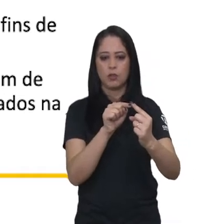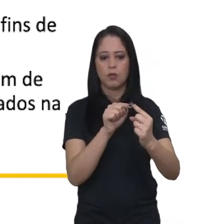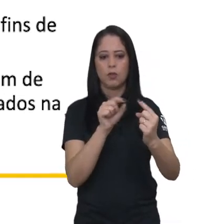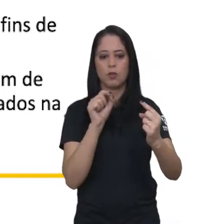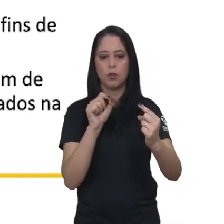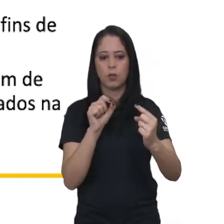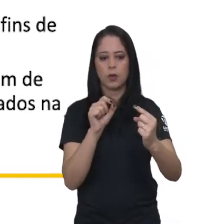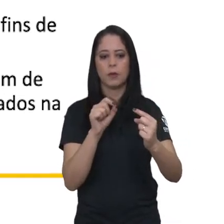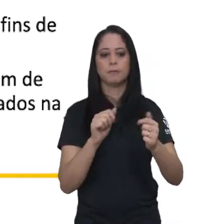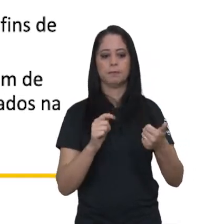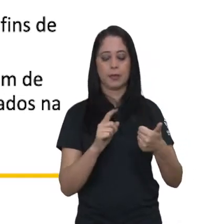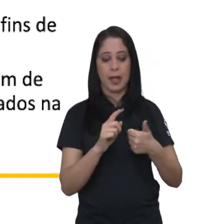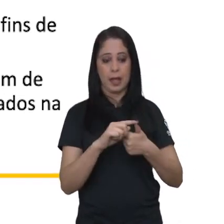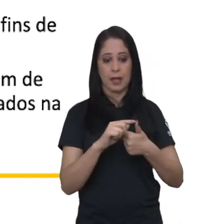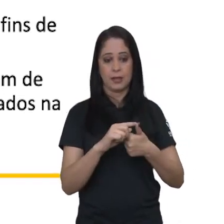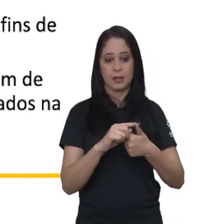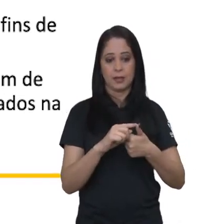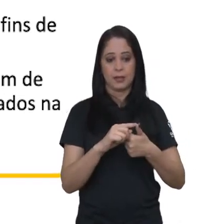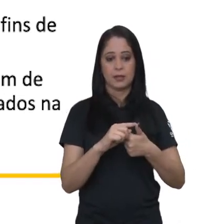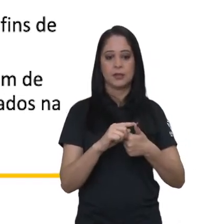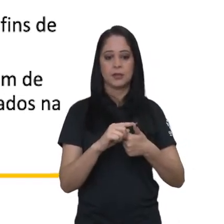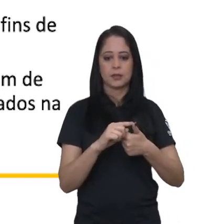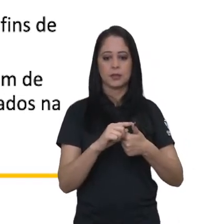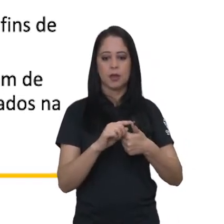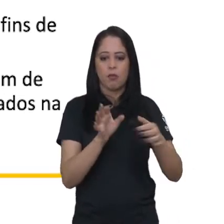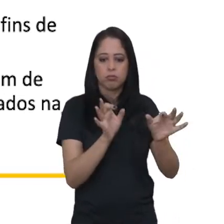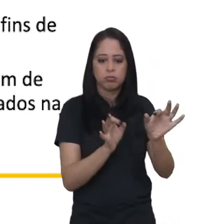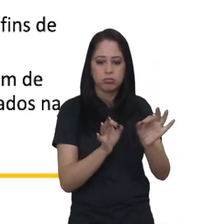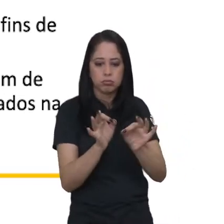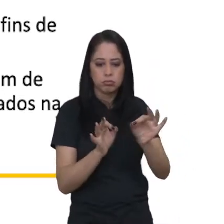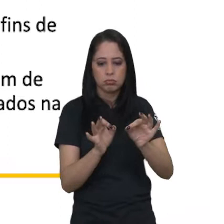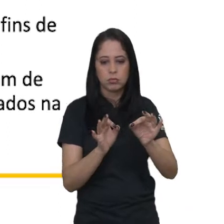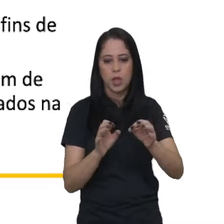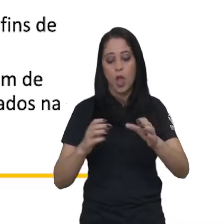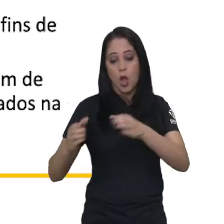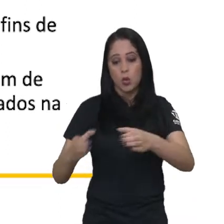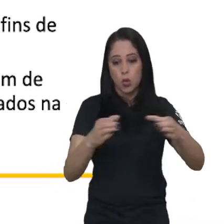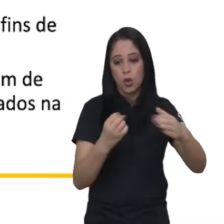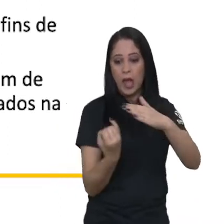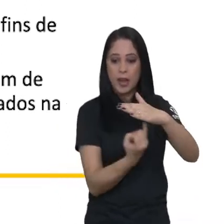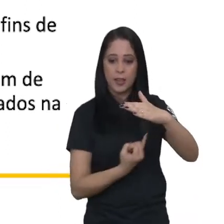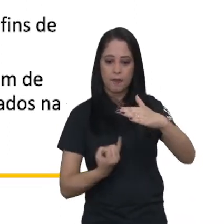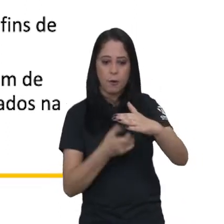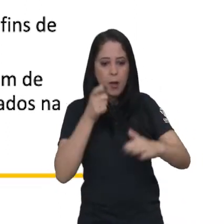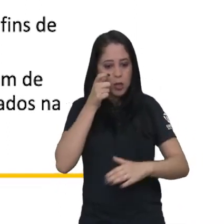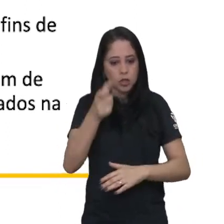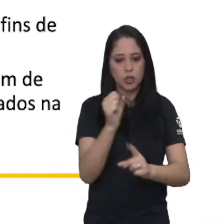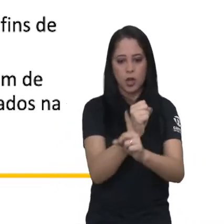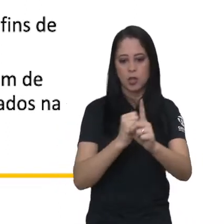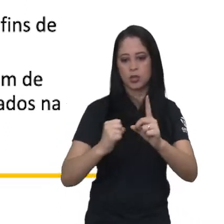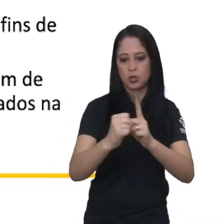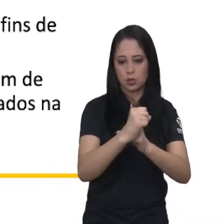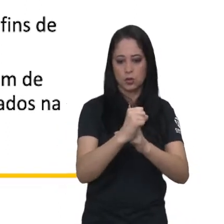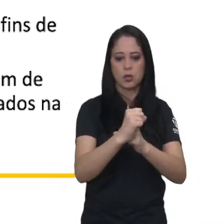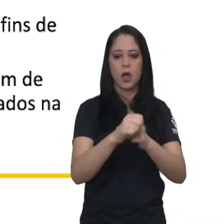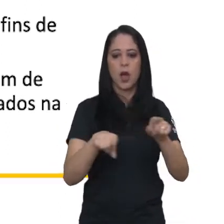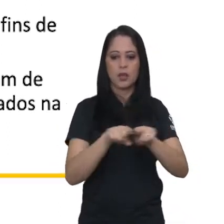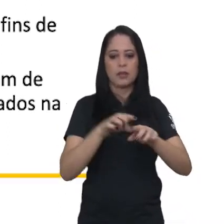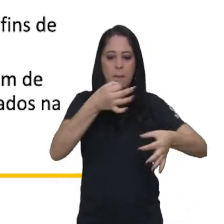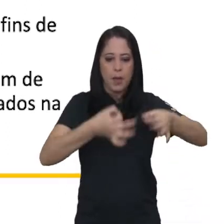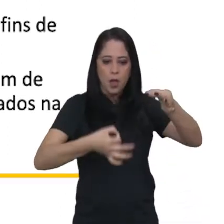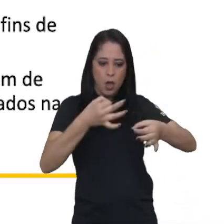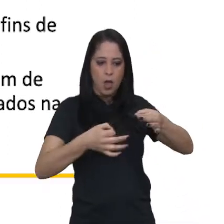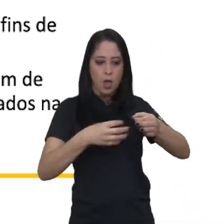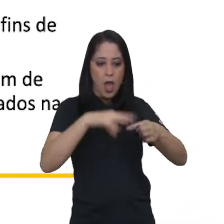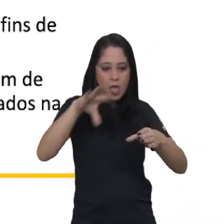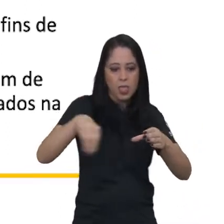visando promover B. Adoção de procedimentos para regularização dos núcleos informais, seja de interesse social, de interesse específico, e dos